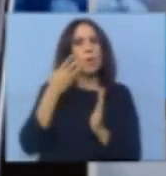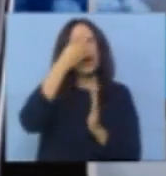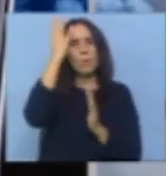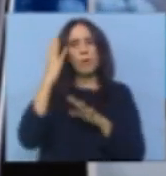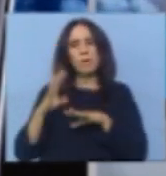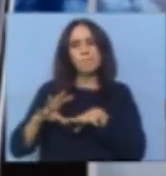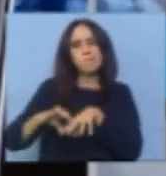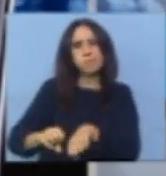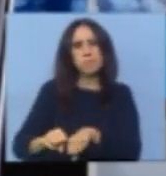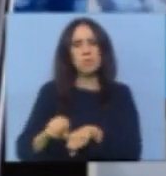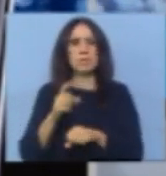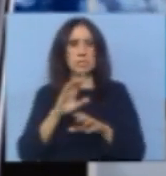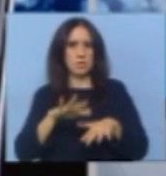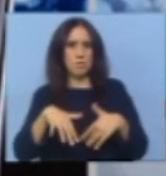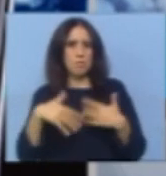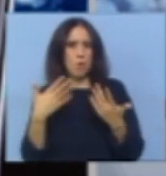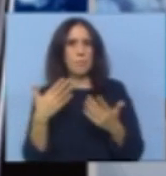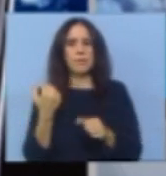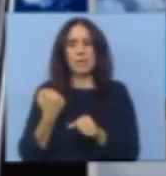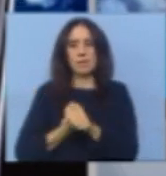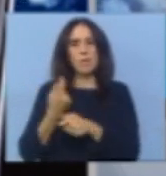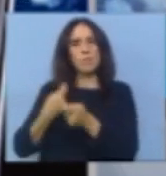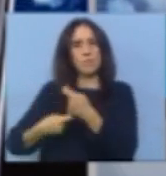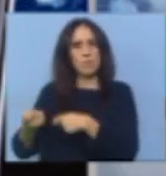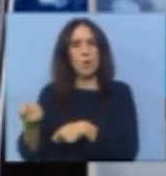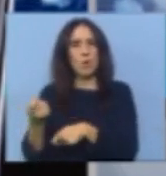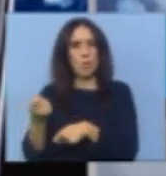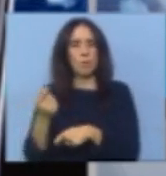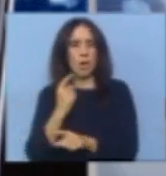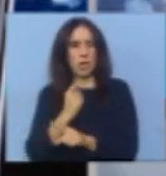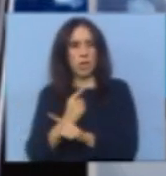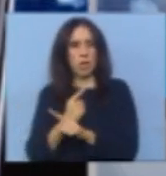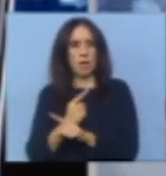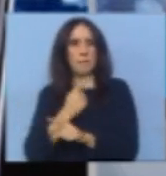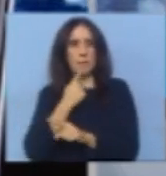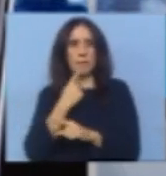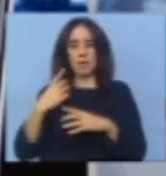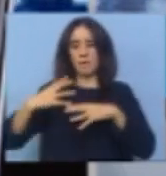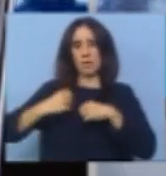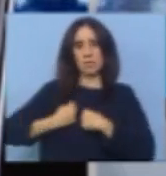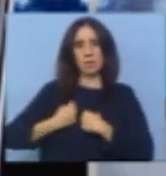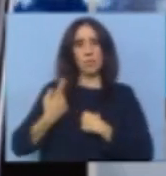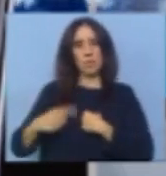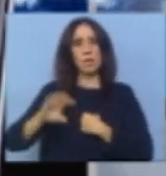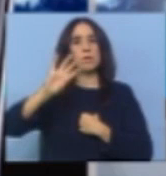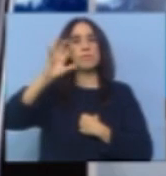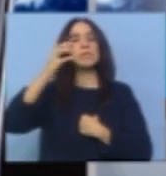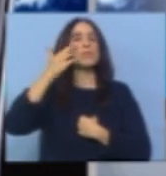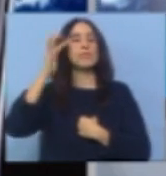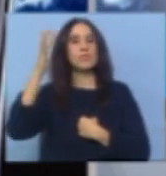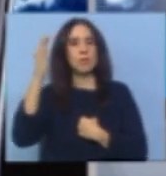romana, a legitimidade de ter atividade comercial quando estamos a ser invadidos por uma nação